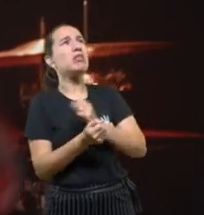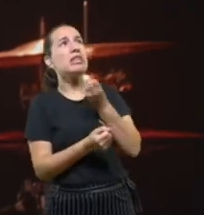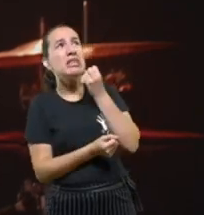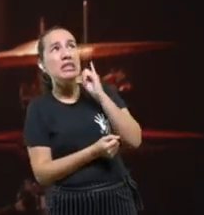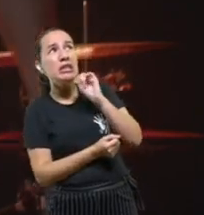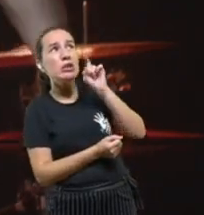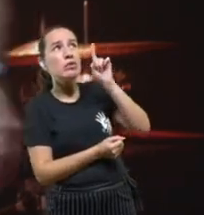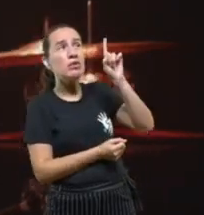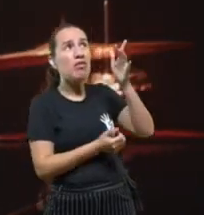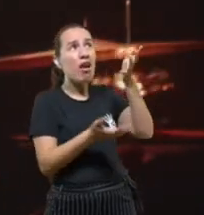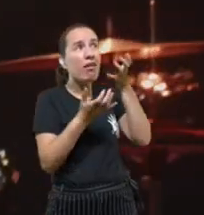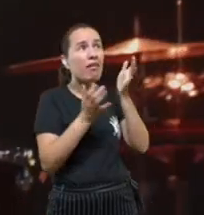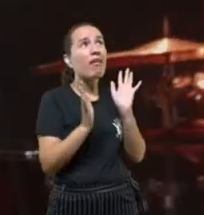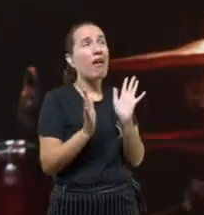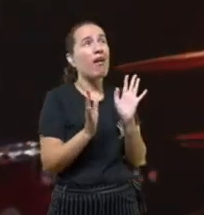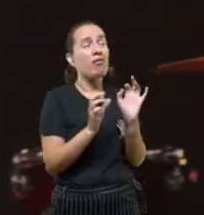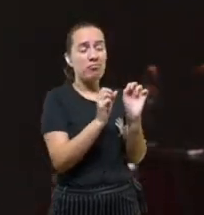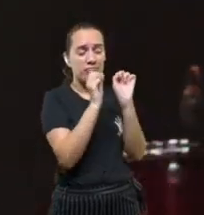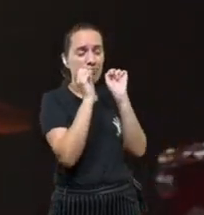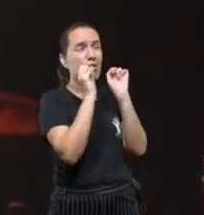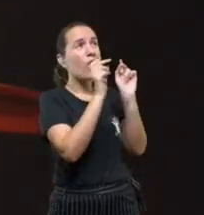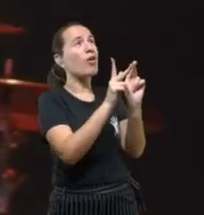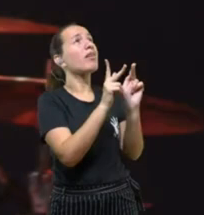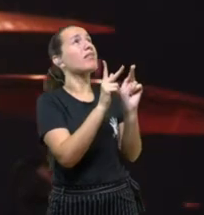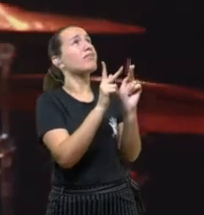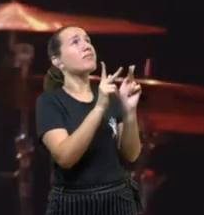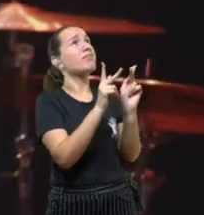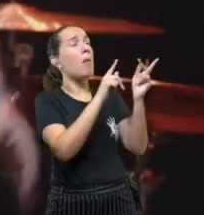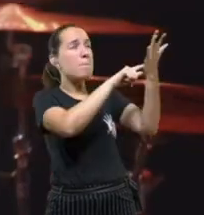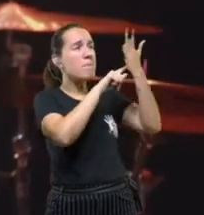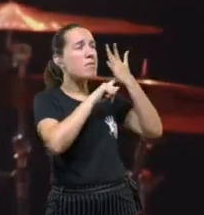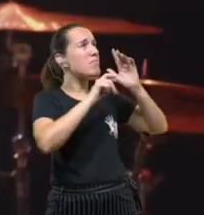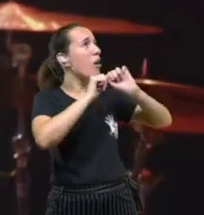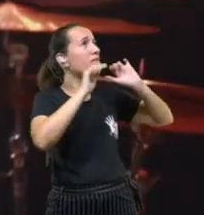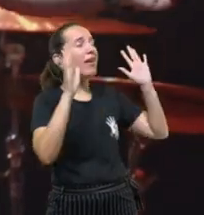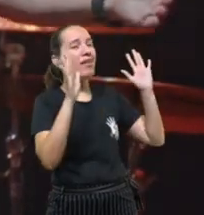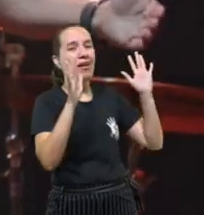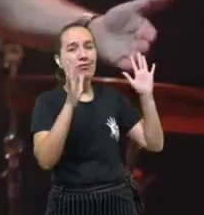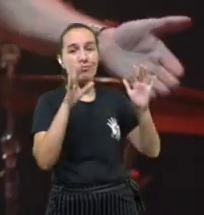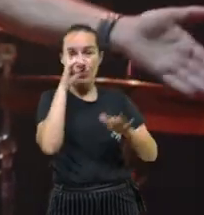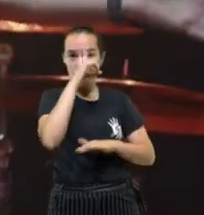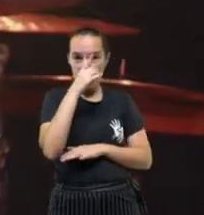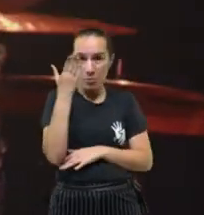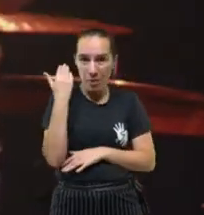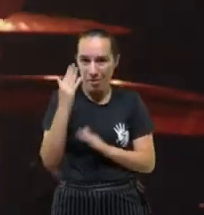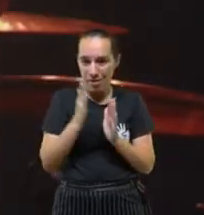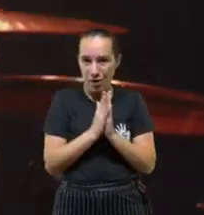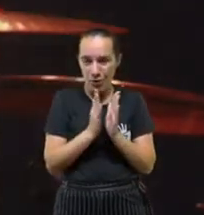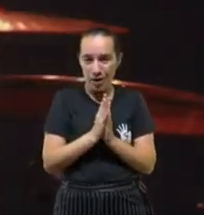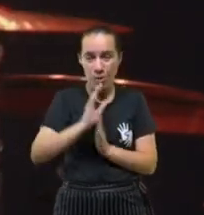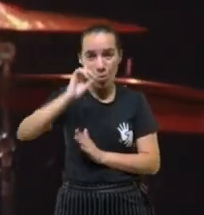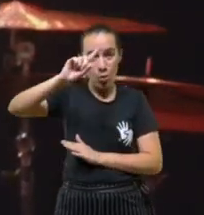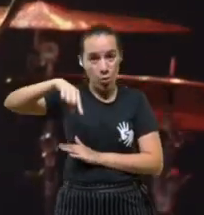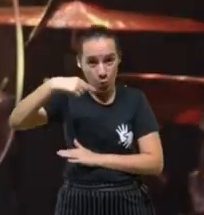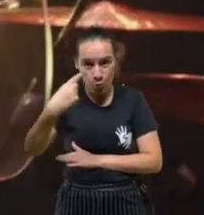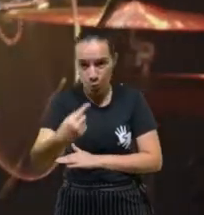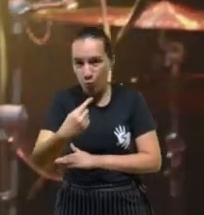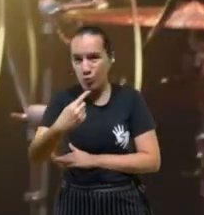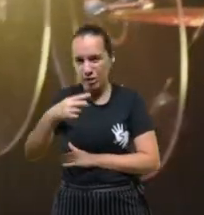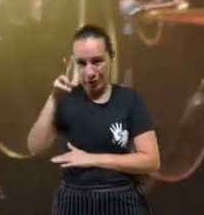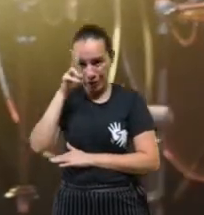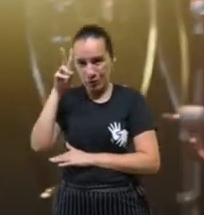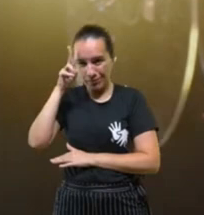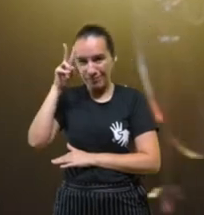quer ressuscitar isso, então o Senhor me fala. Esse foi domingo. O dia seguinte, na